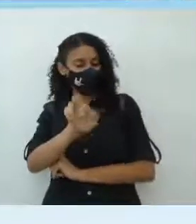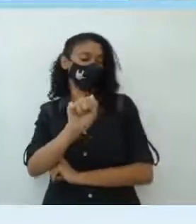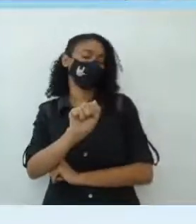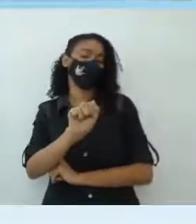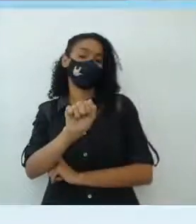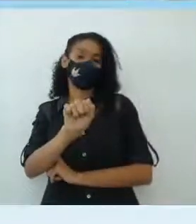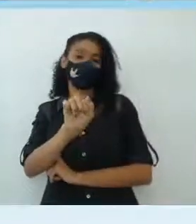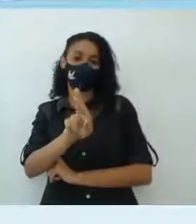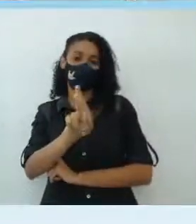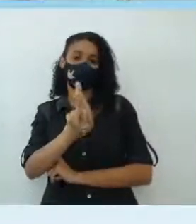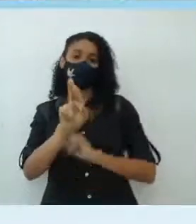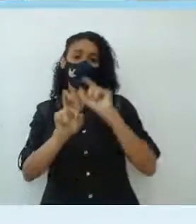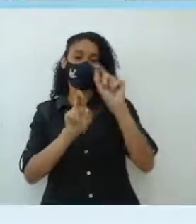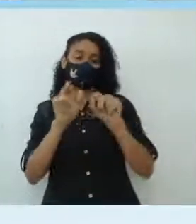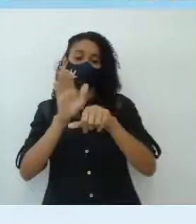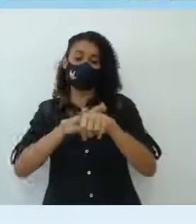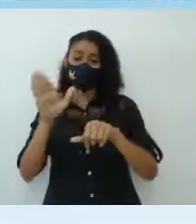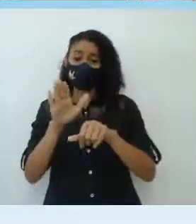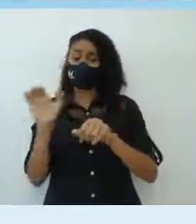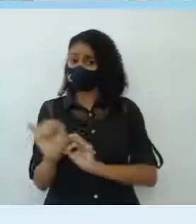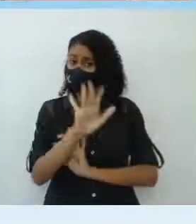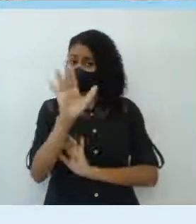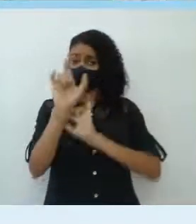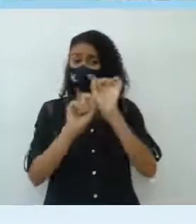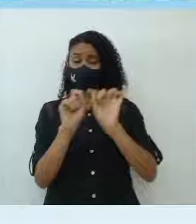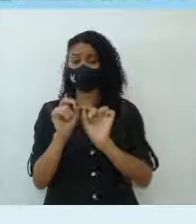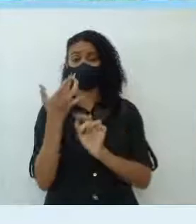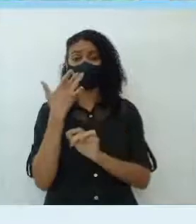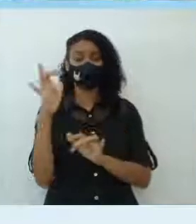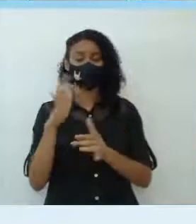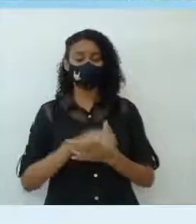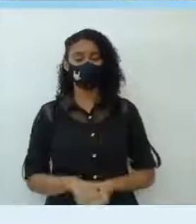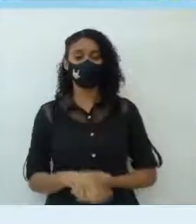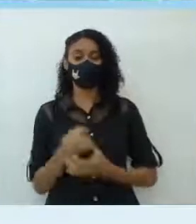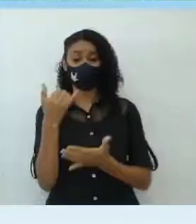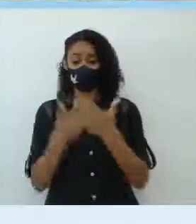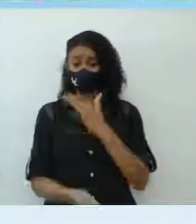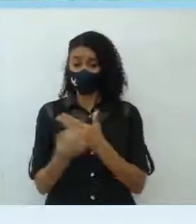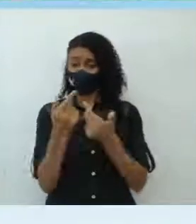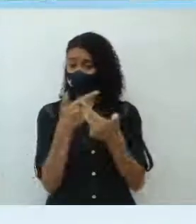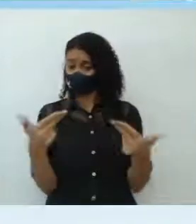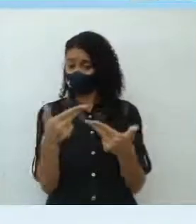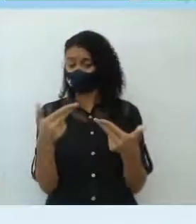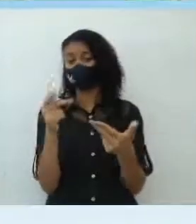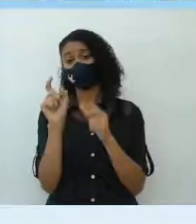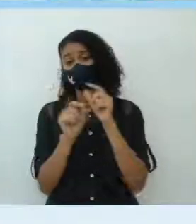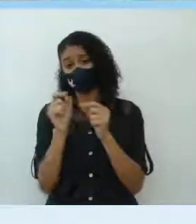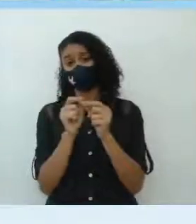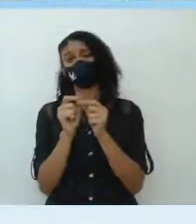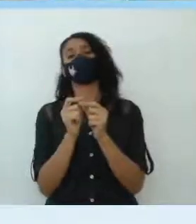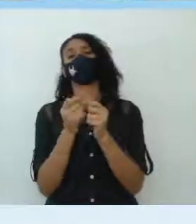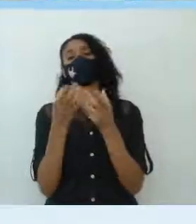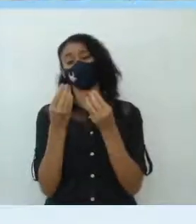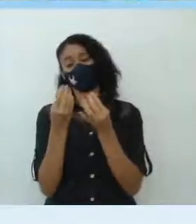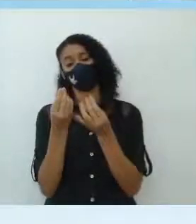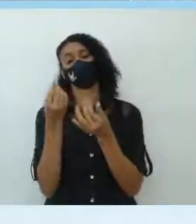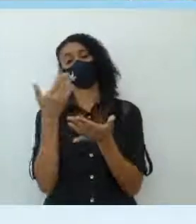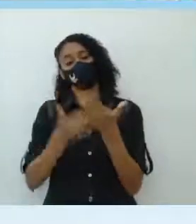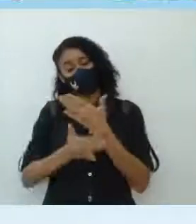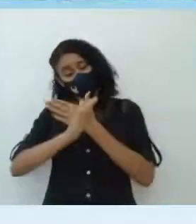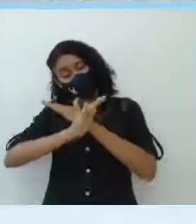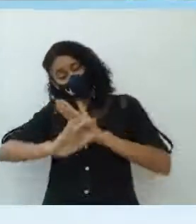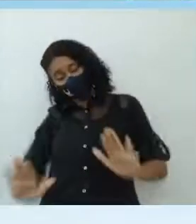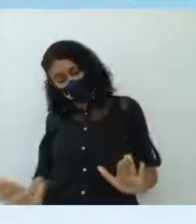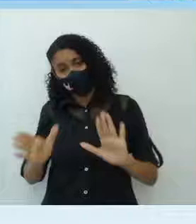que ouro. Então, se eu desperdiço um reagente desse, por menos que seja, é um desperdício gigantesco. Agora avalie